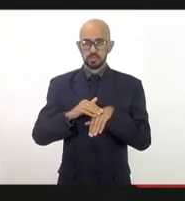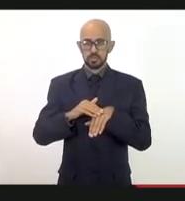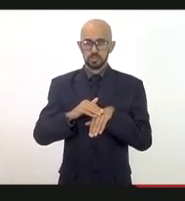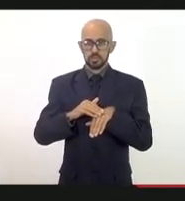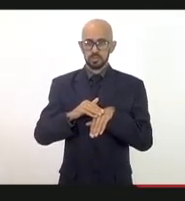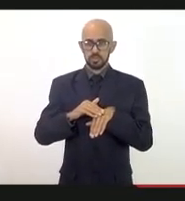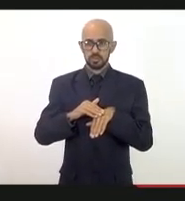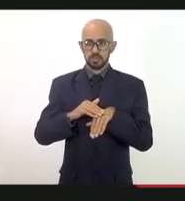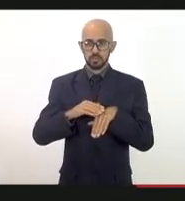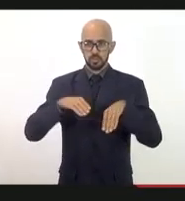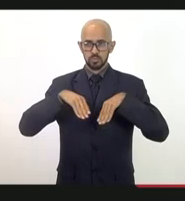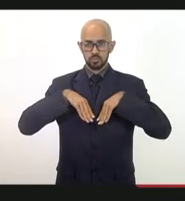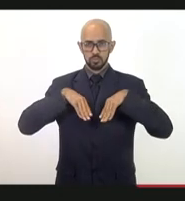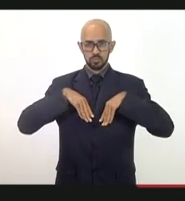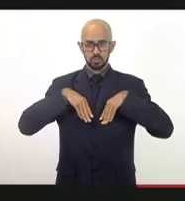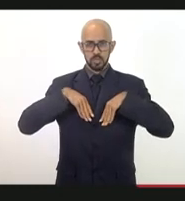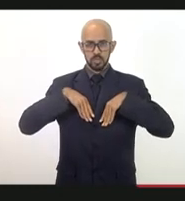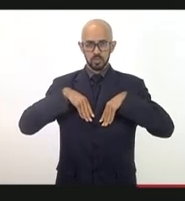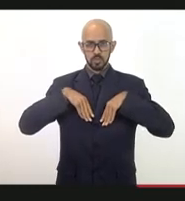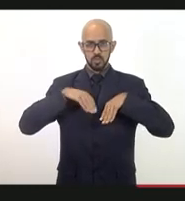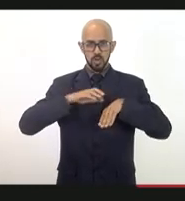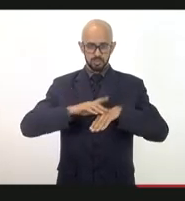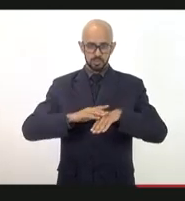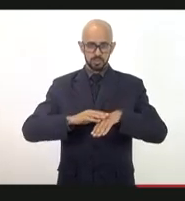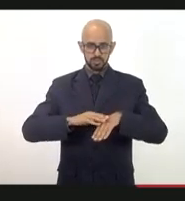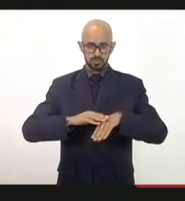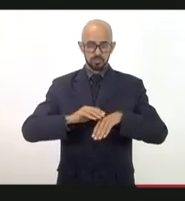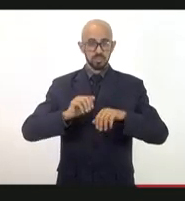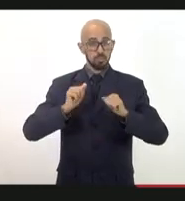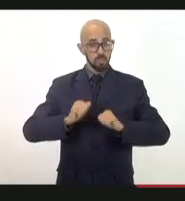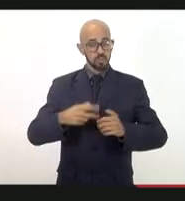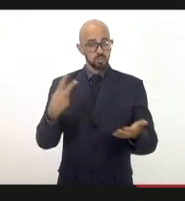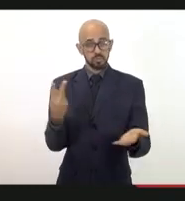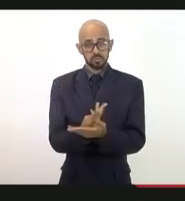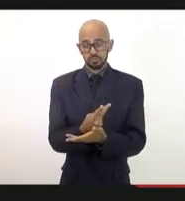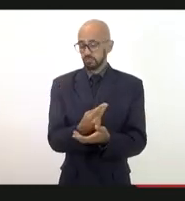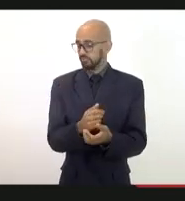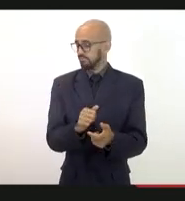com a tuberculose, que isso pode gerar o caos.